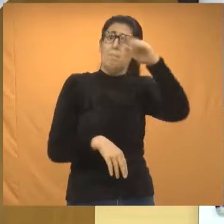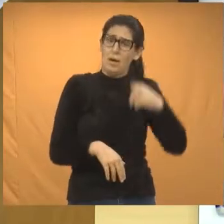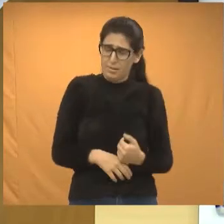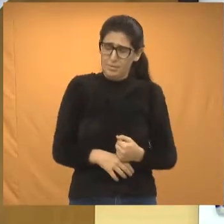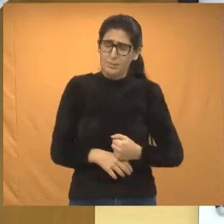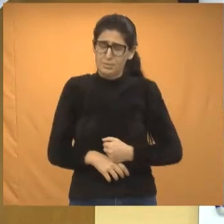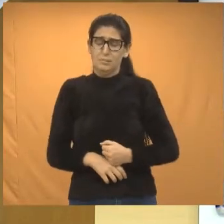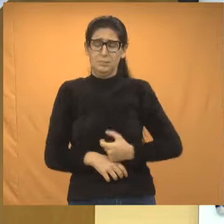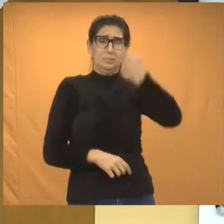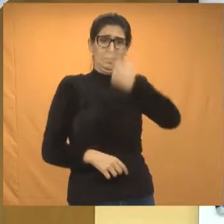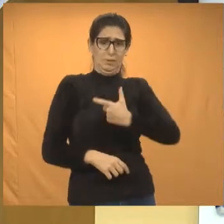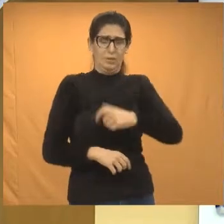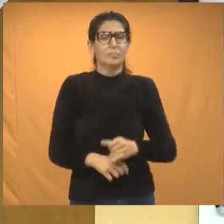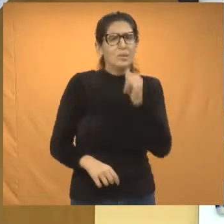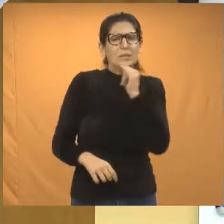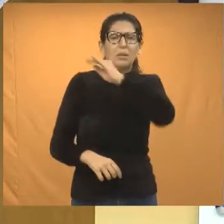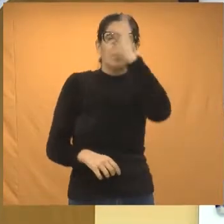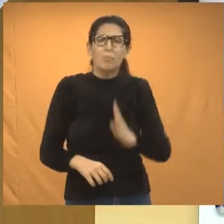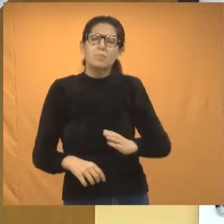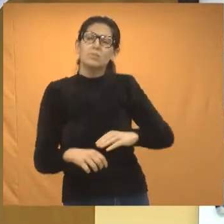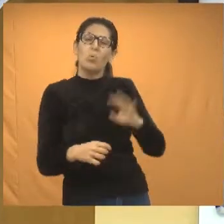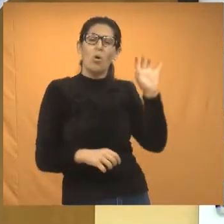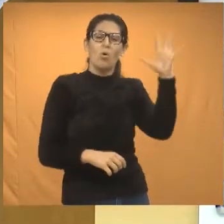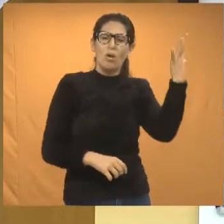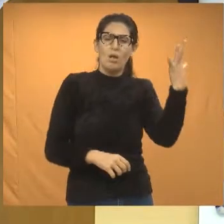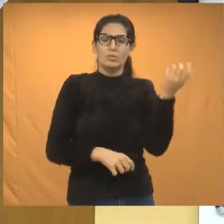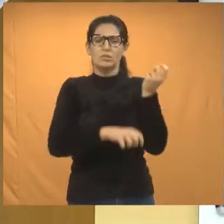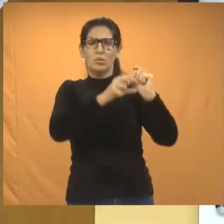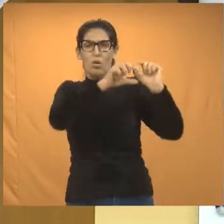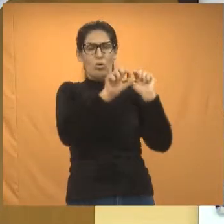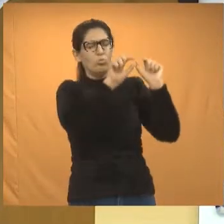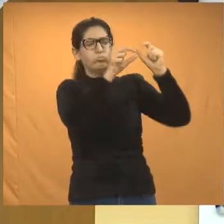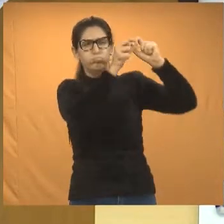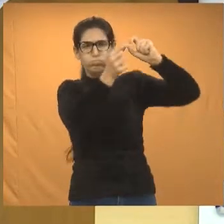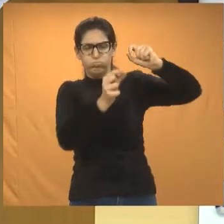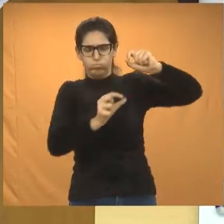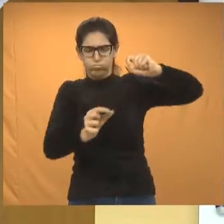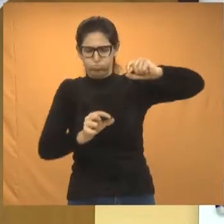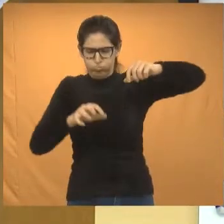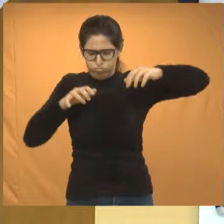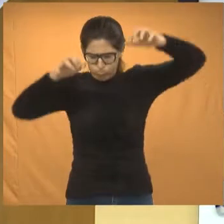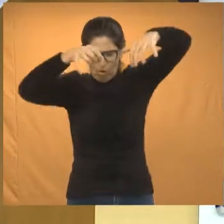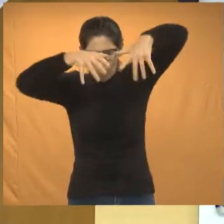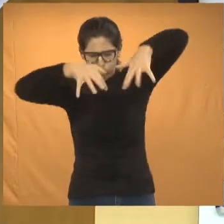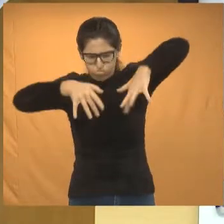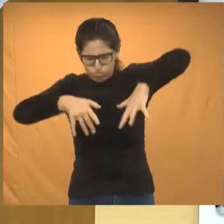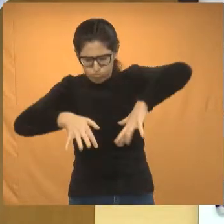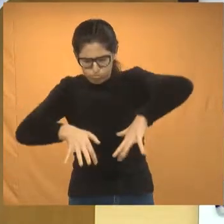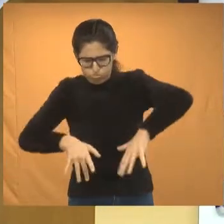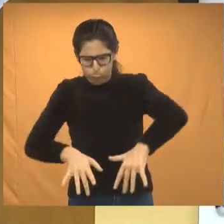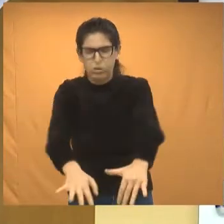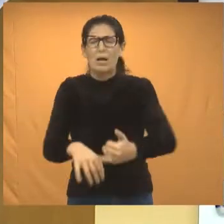lá, esses acidentes. Por quê? Porque houve conivência do poder público, né, e